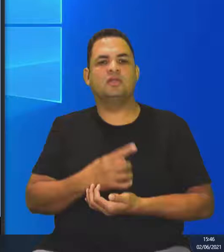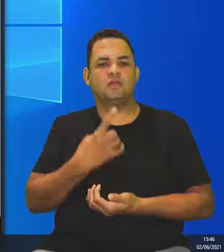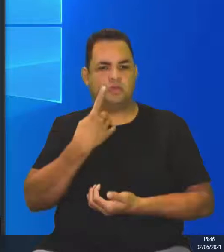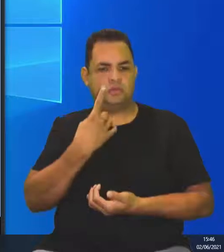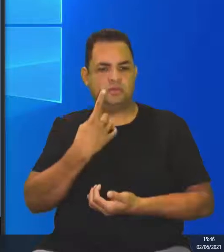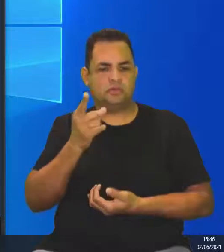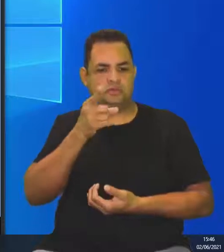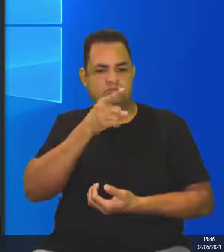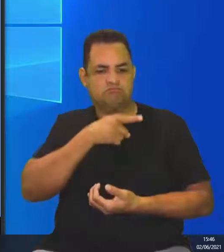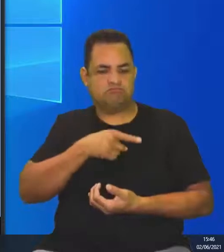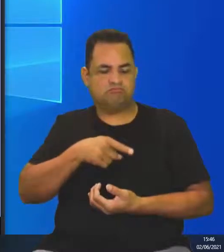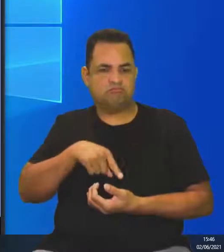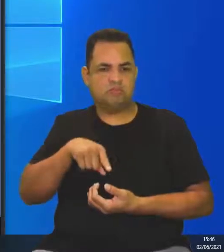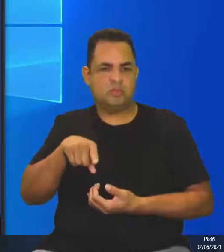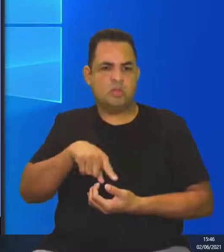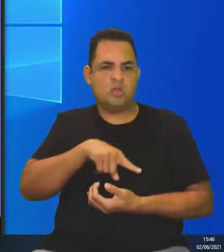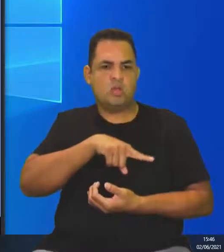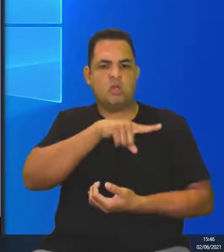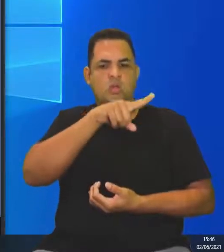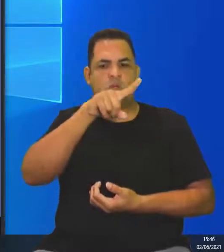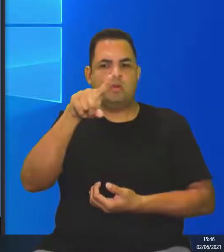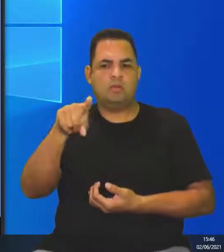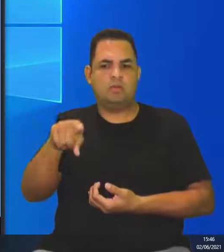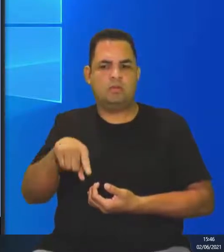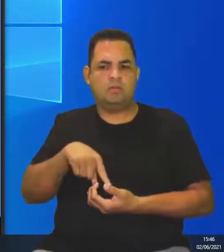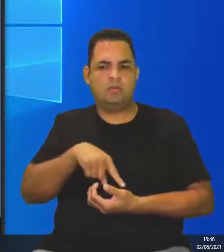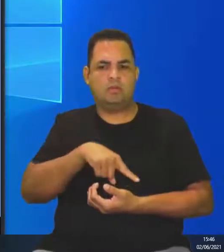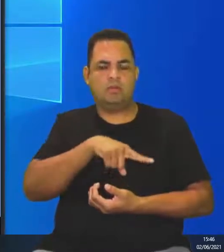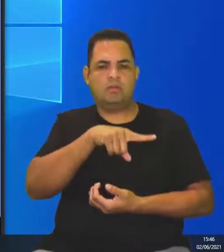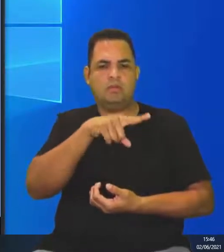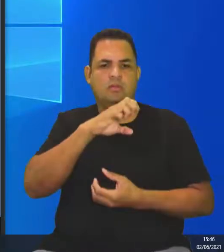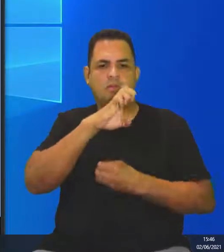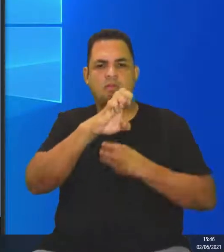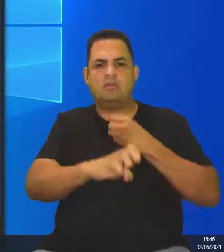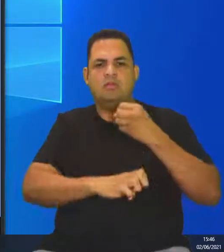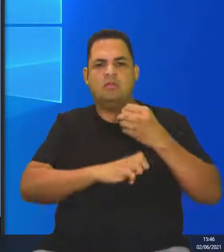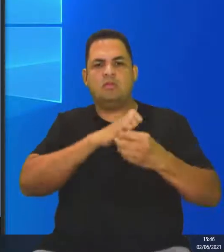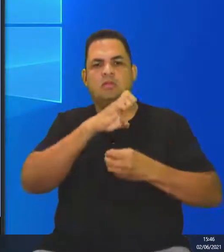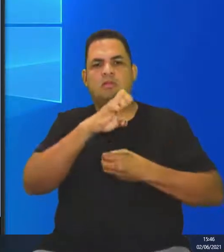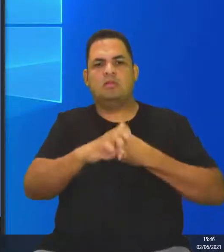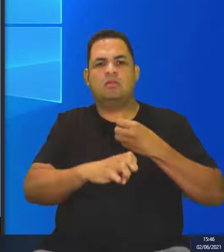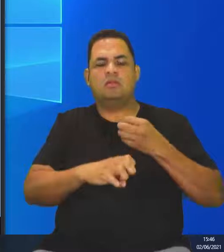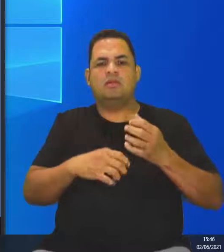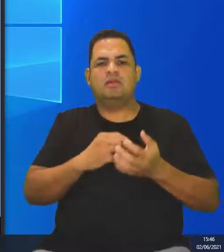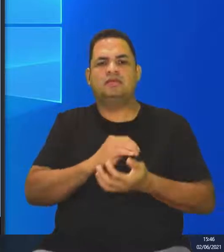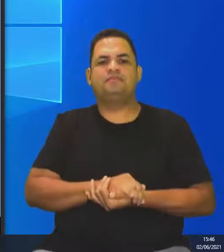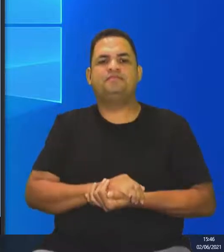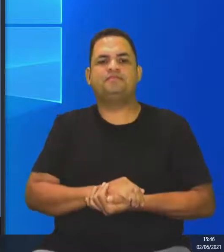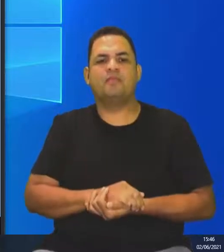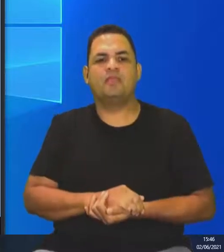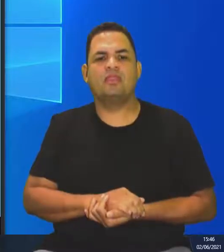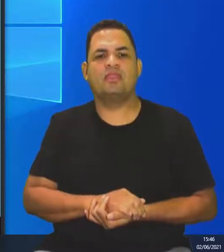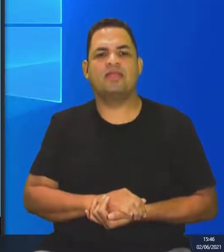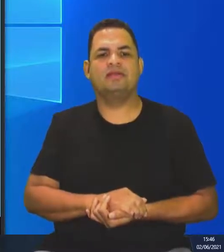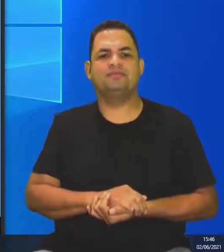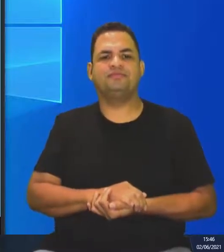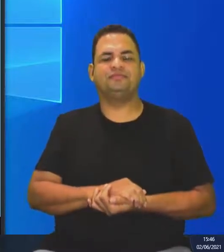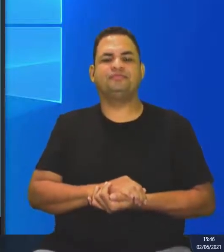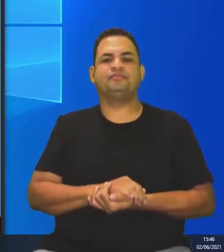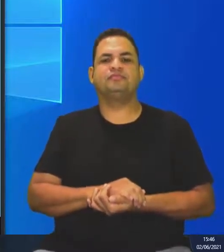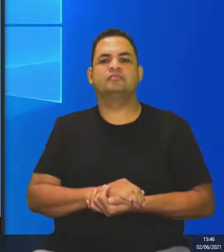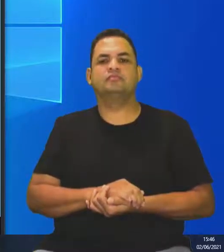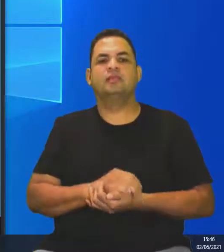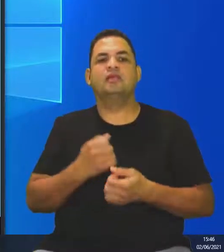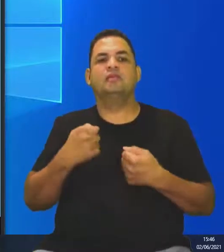o movimento orientado desses elétrons aí. Bom, o que você pode, deixa eu jogar esse fio no lixo aqui, o que você pode